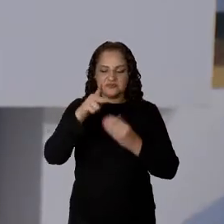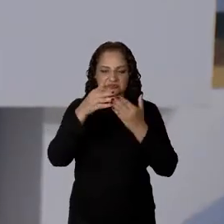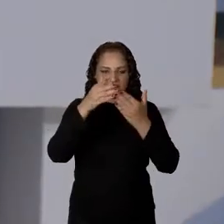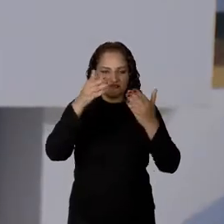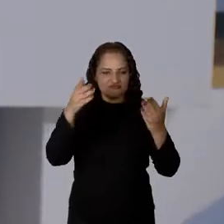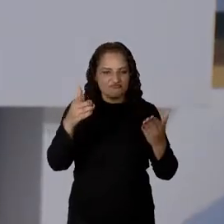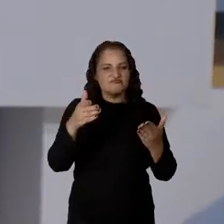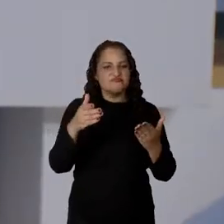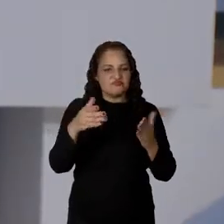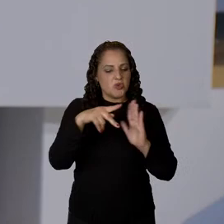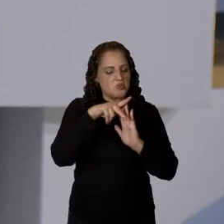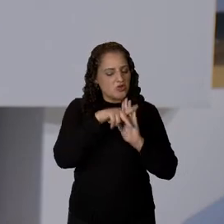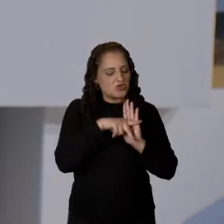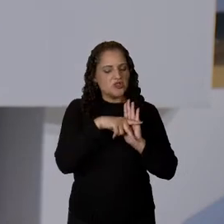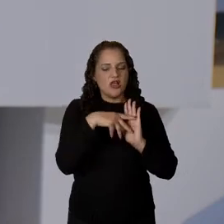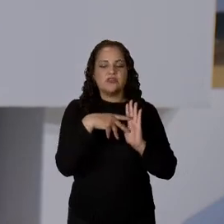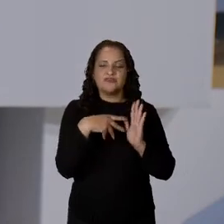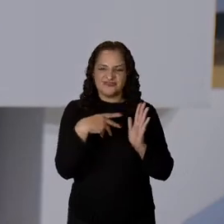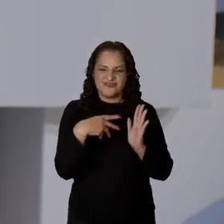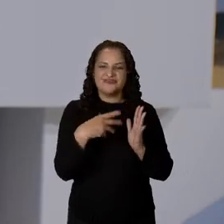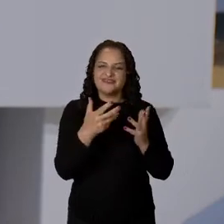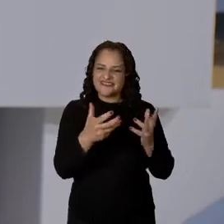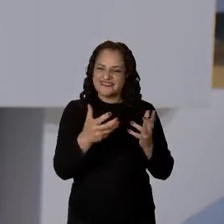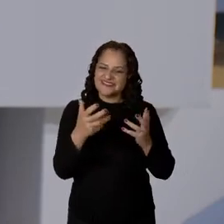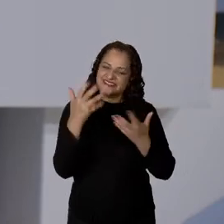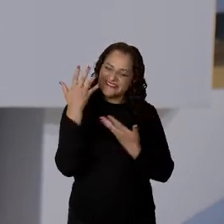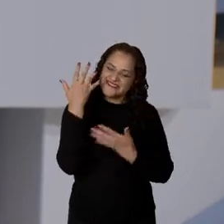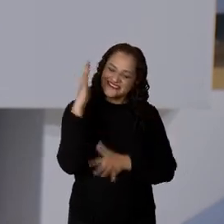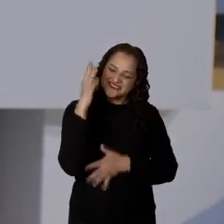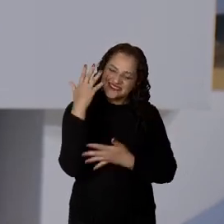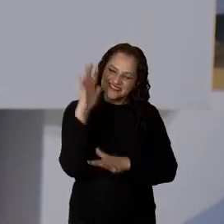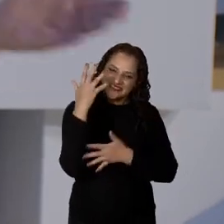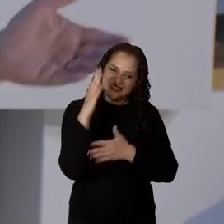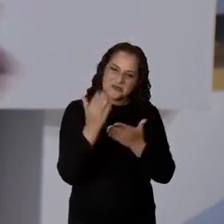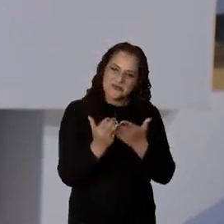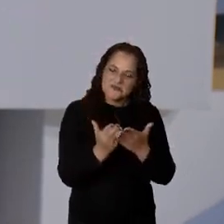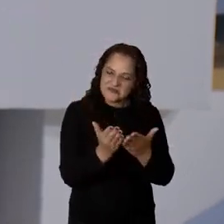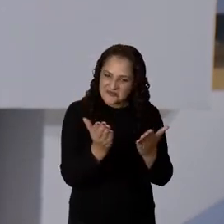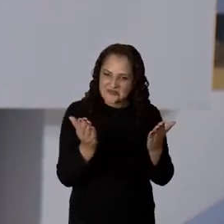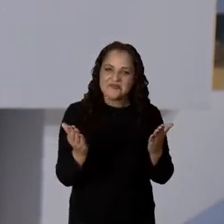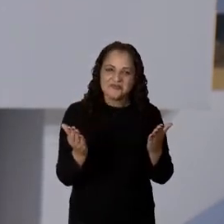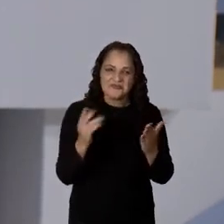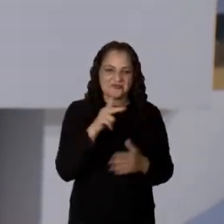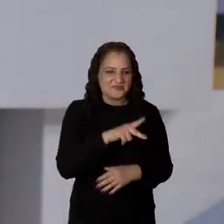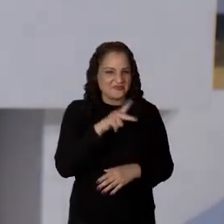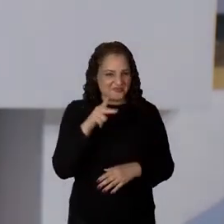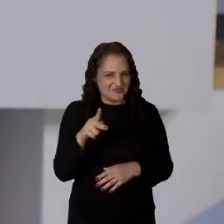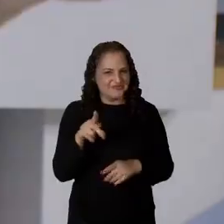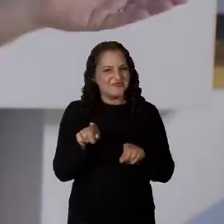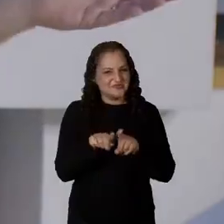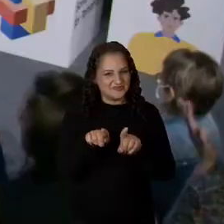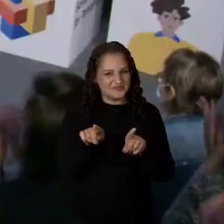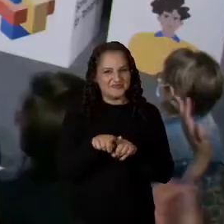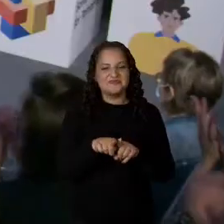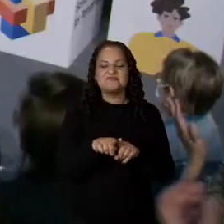envolvidos nesse projeto, e eu queria que vocês dessem uma salva de palmas para vocês e para os professores que são